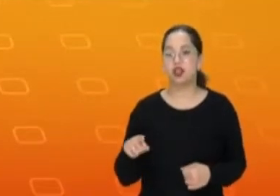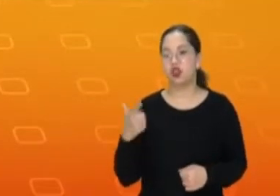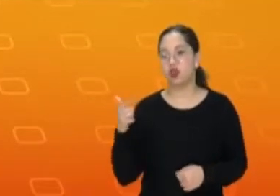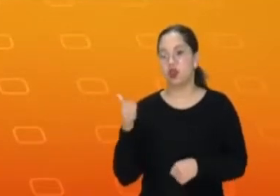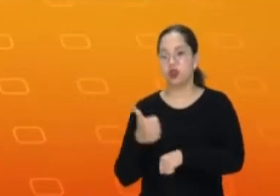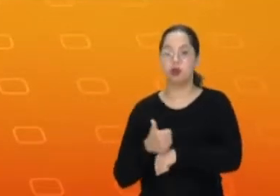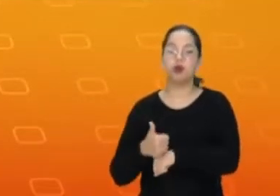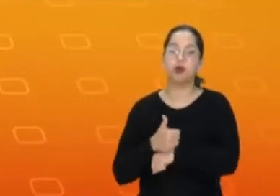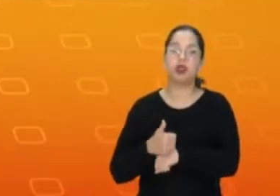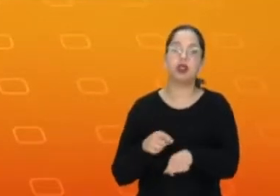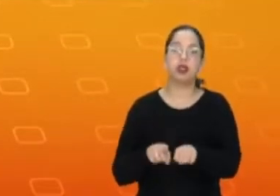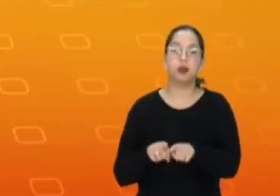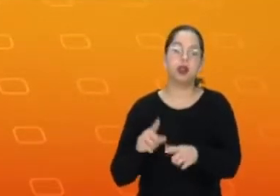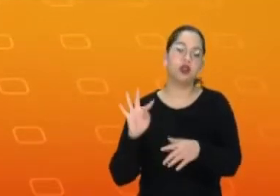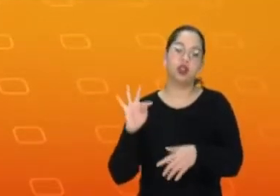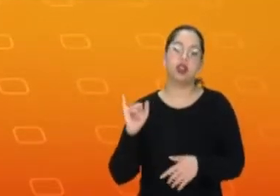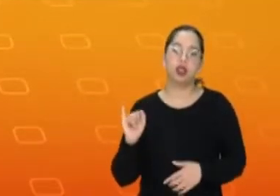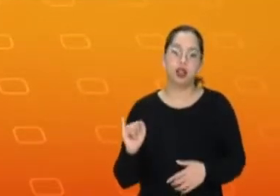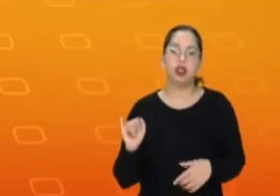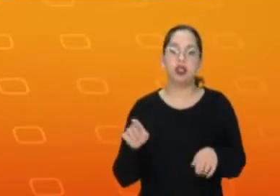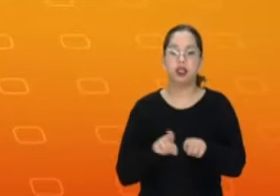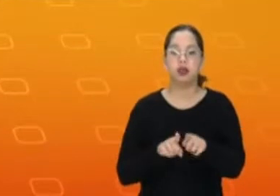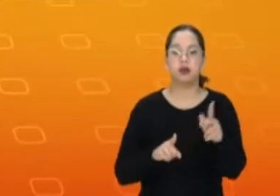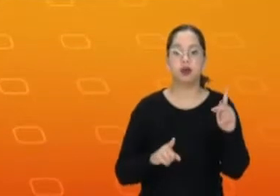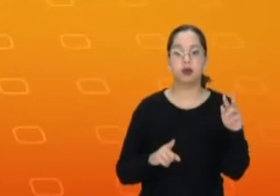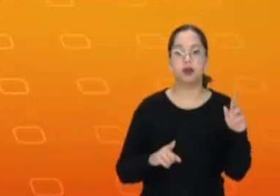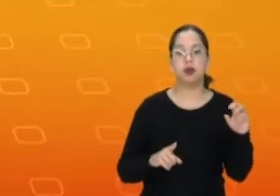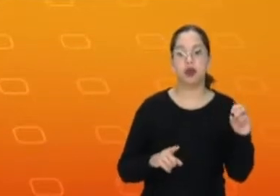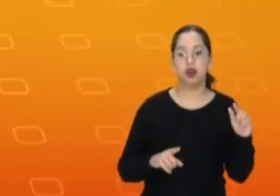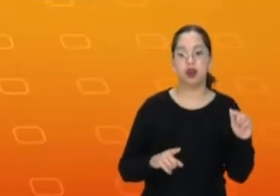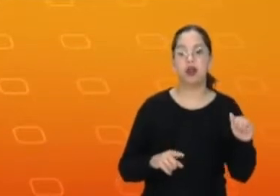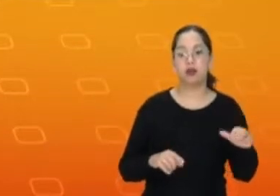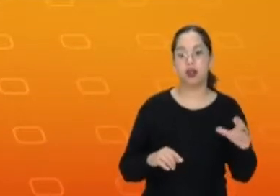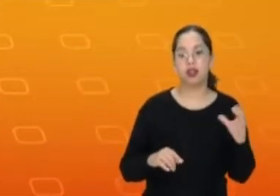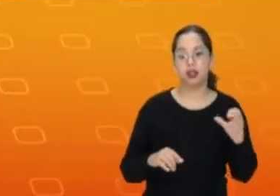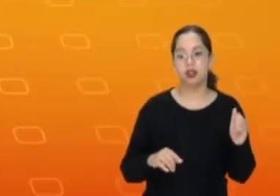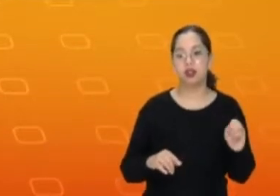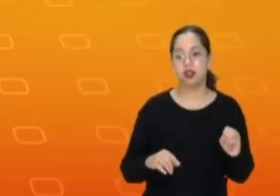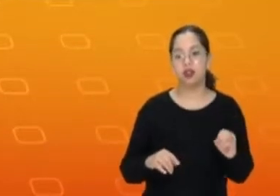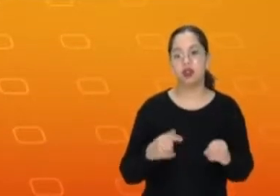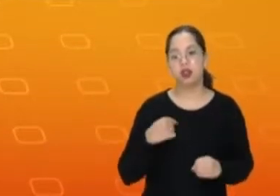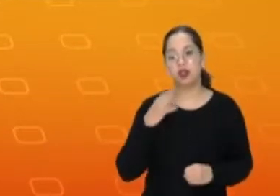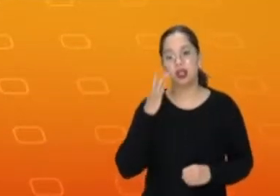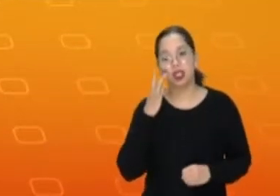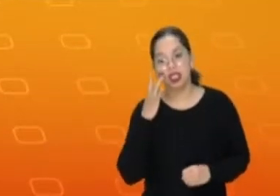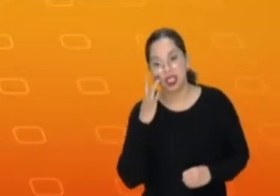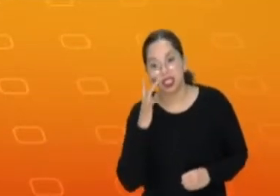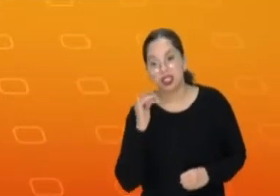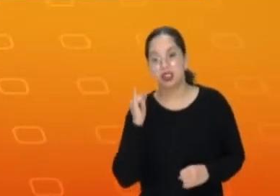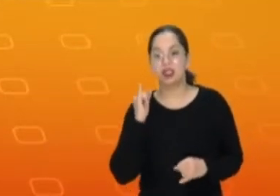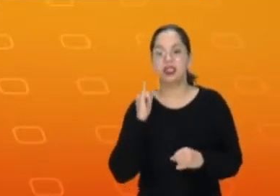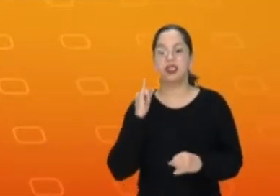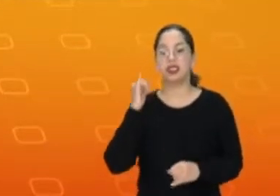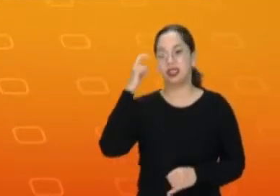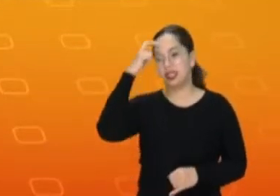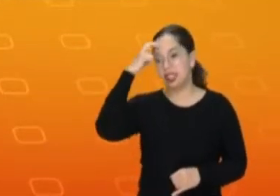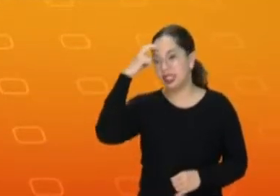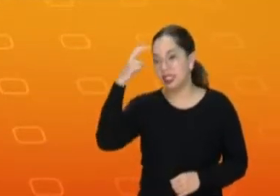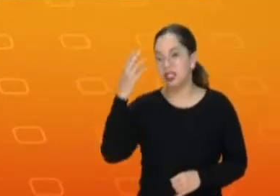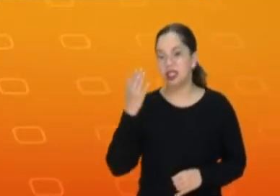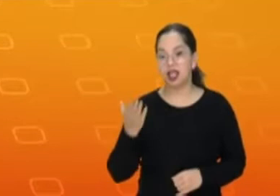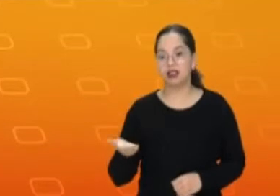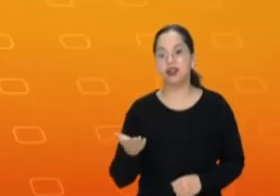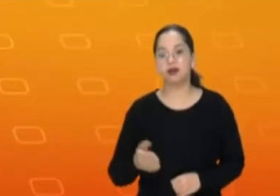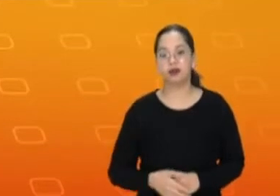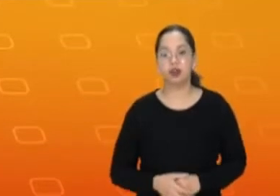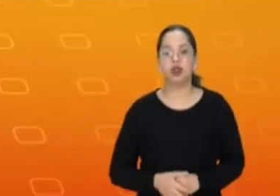de desenvolvimento mesmo, de programação, porque eu acho que a inteligência está aí. A inteligência são essas pessoas que, assim, eu acho que os profissionais